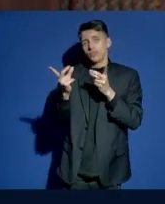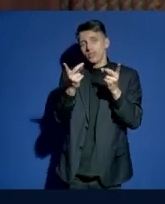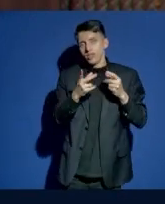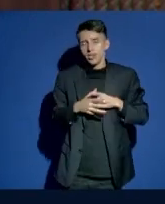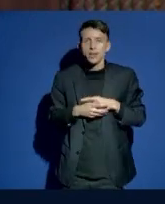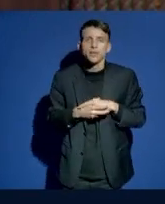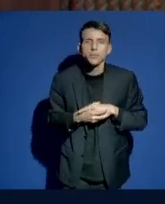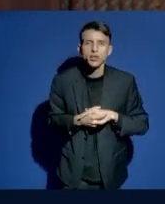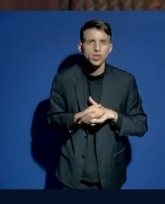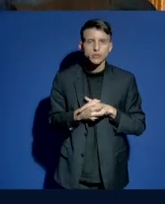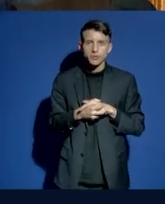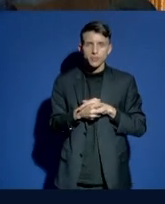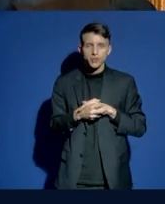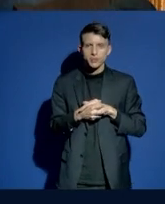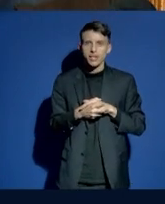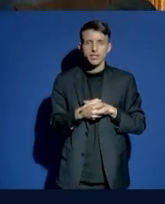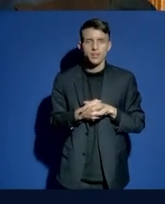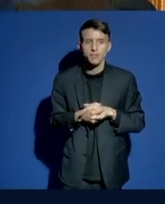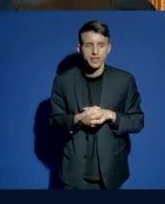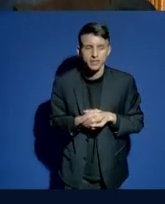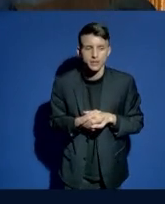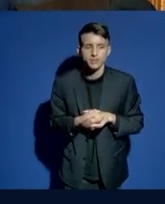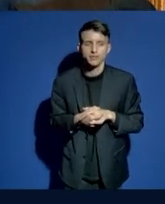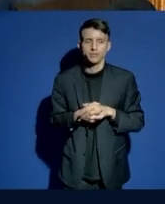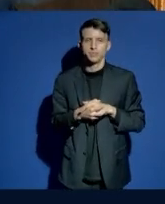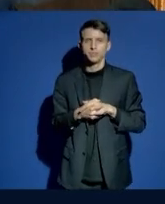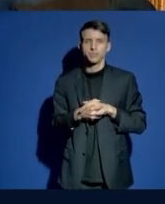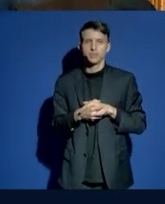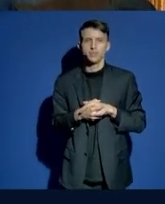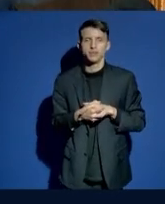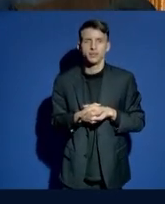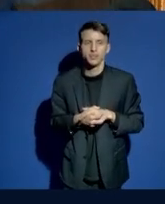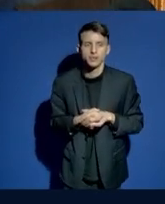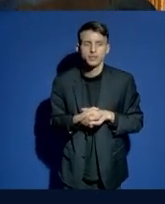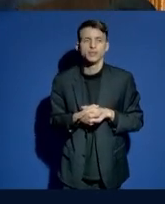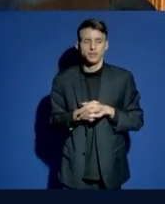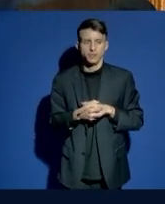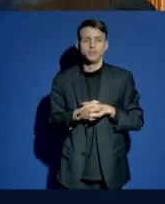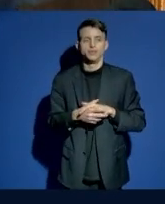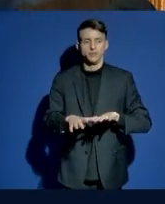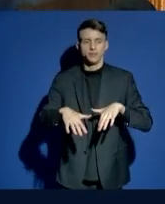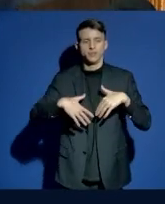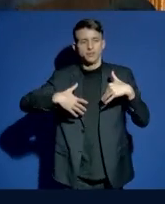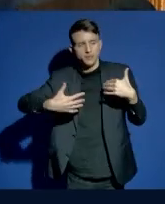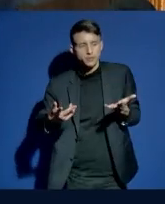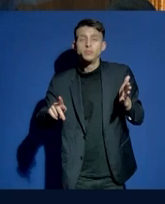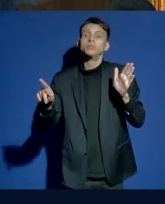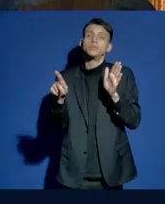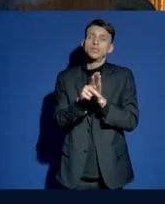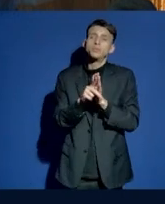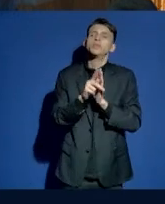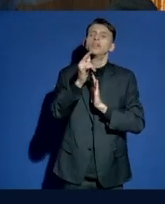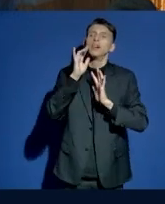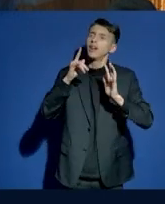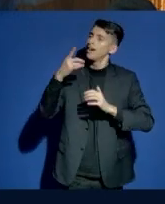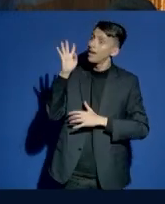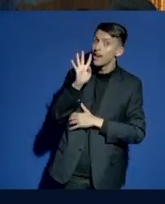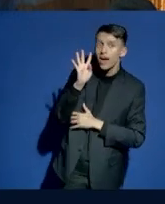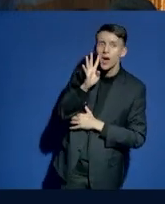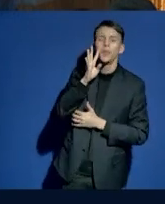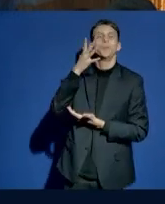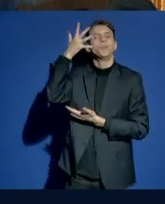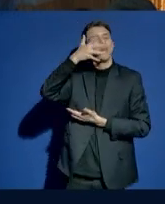pessoal. Diego, obrigado. Obrigado pelo convite. Acho que é sempre um prazer estar num fórum tão bacana, tão